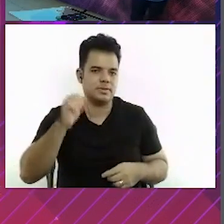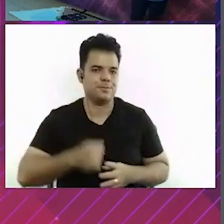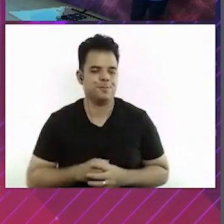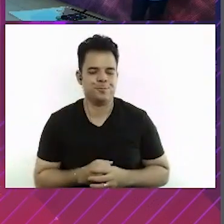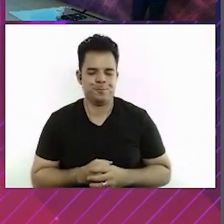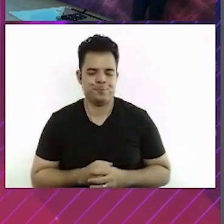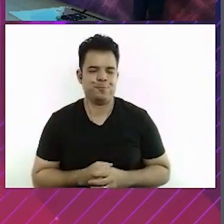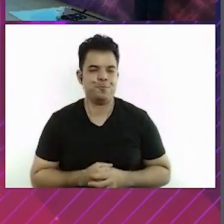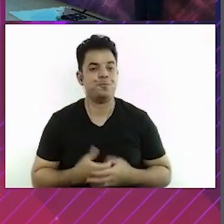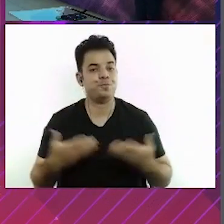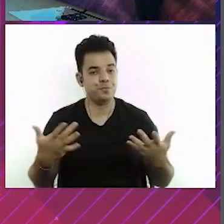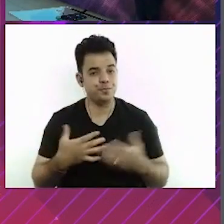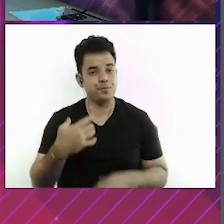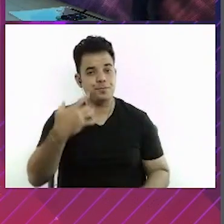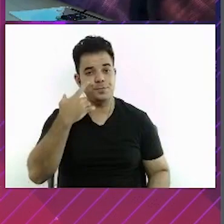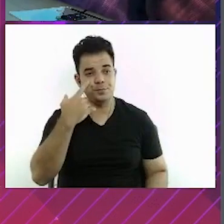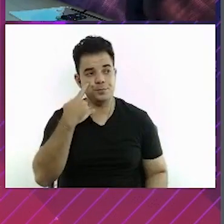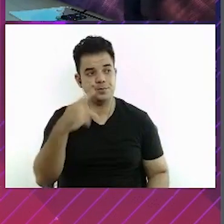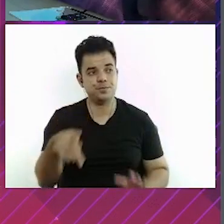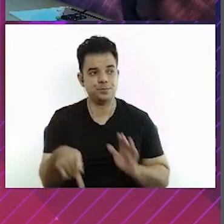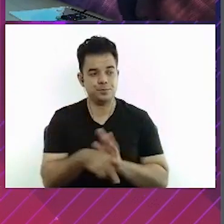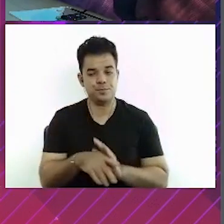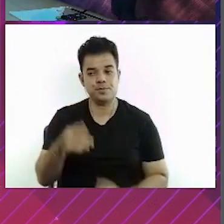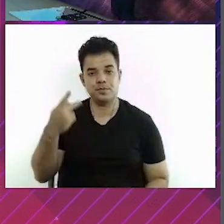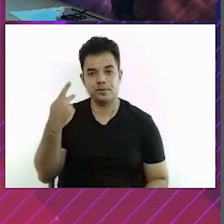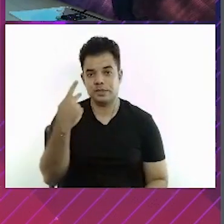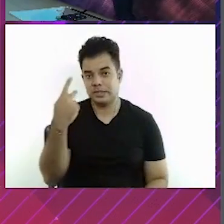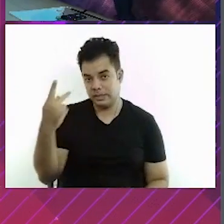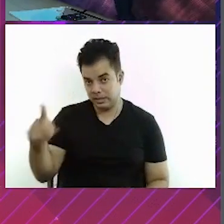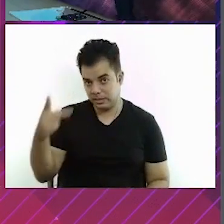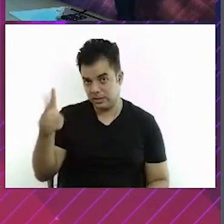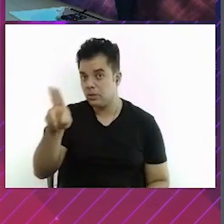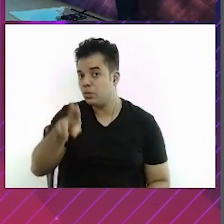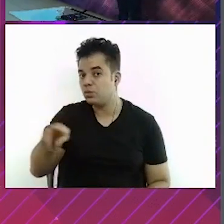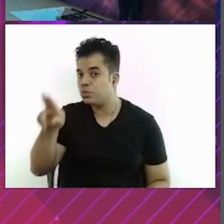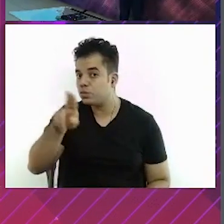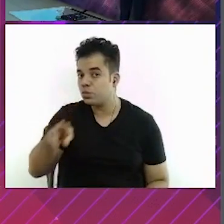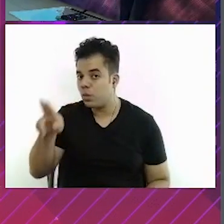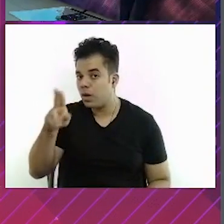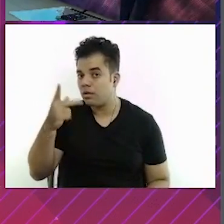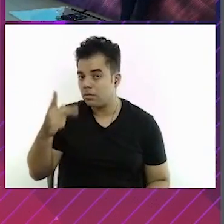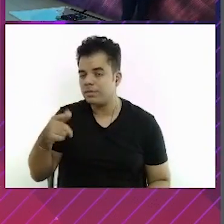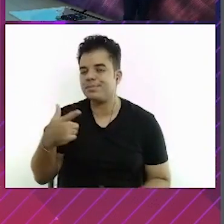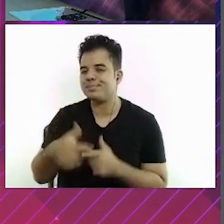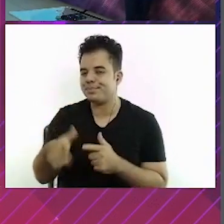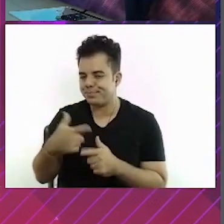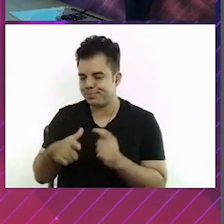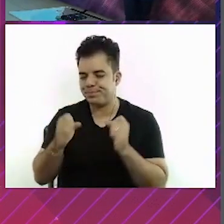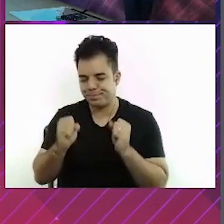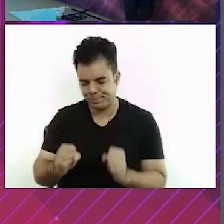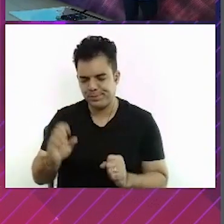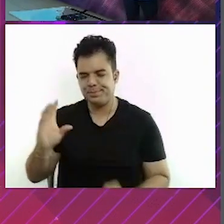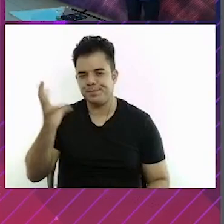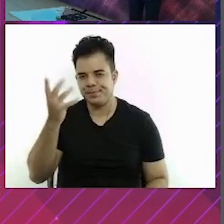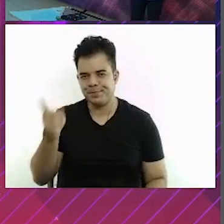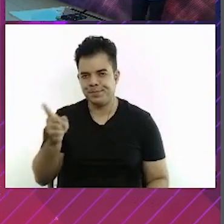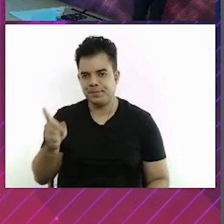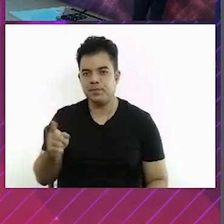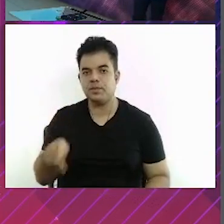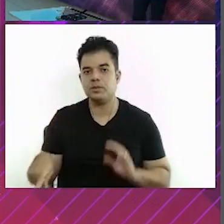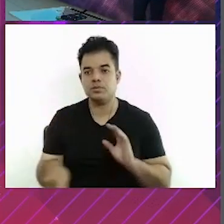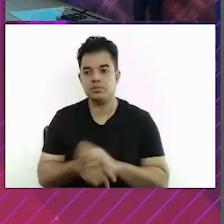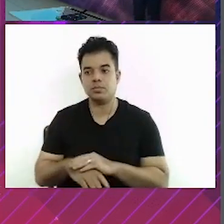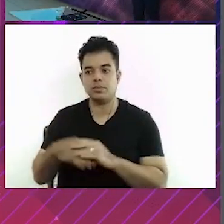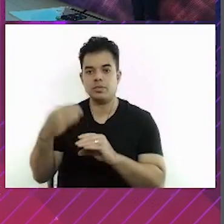Agora, nós vamos ver a parte do consumidor. Problemas e soluções podem acontecer no consumidor. Começando pela confirmação